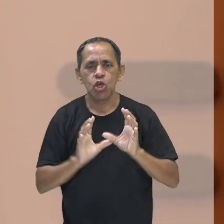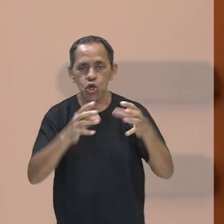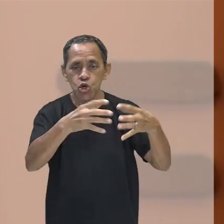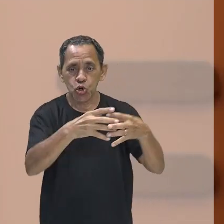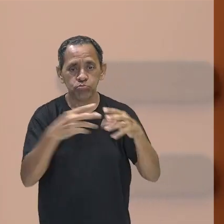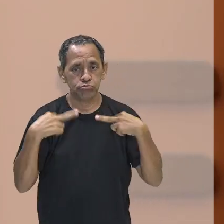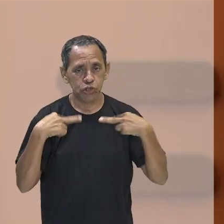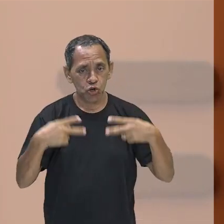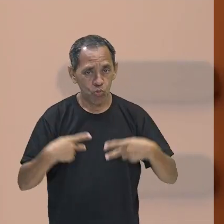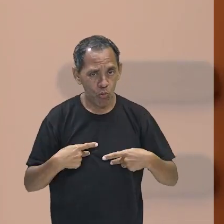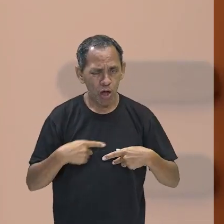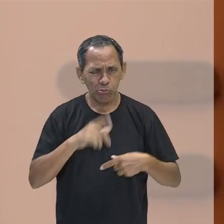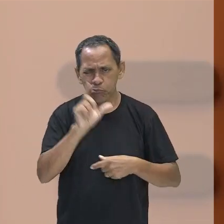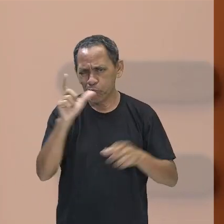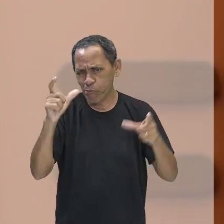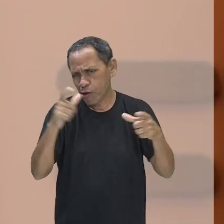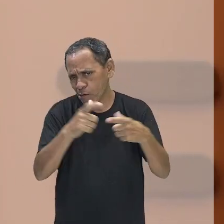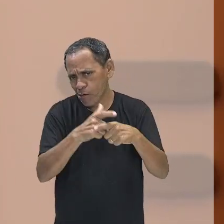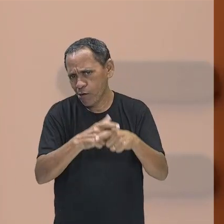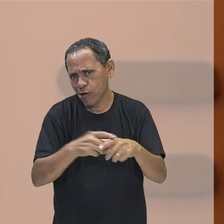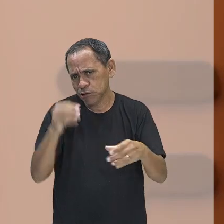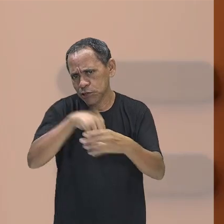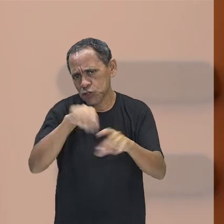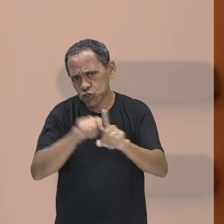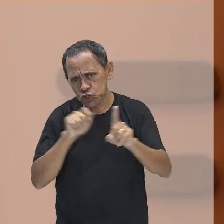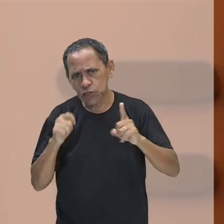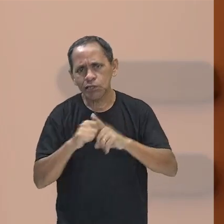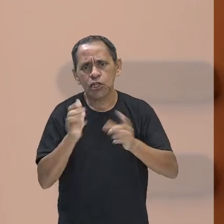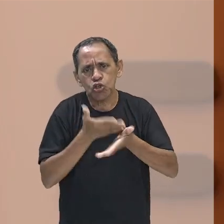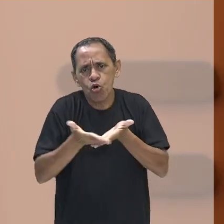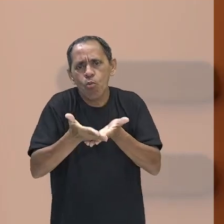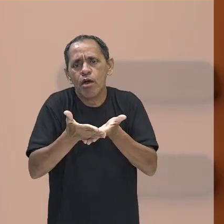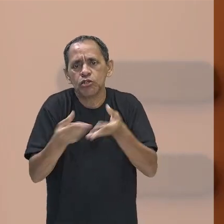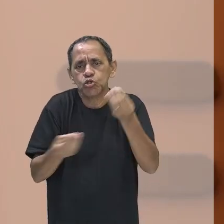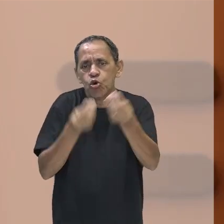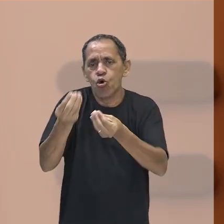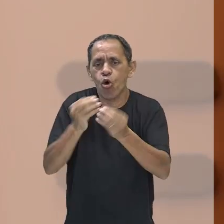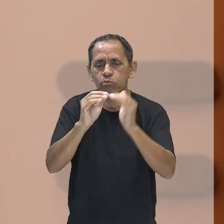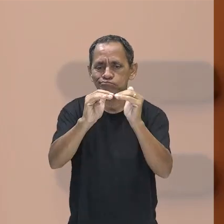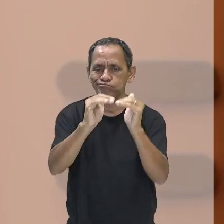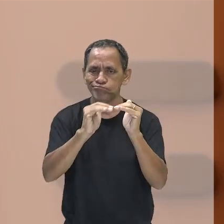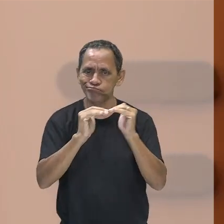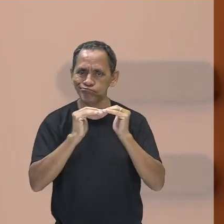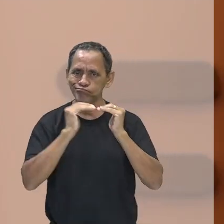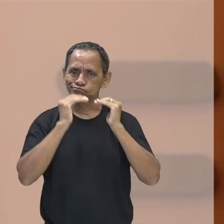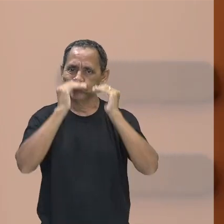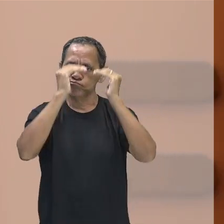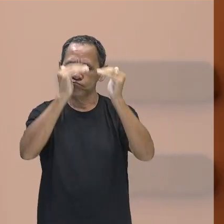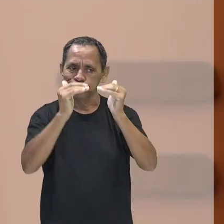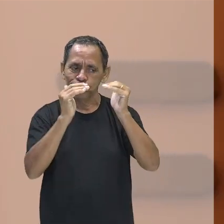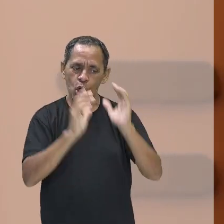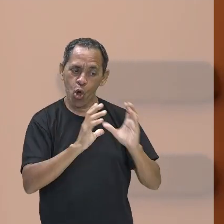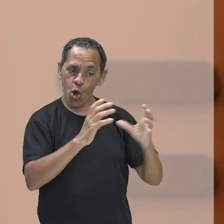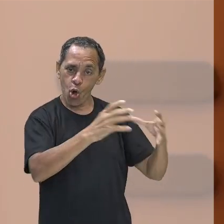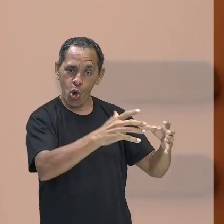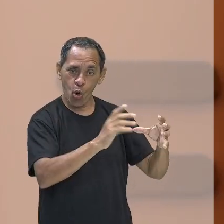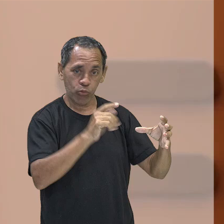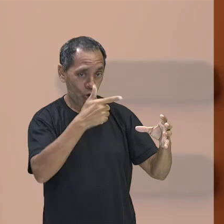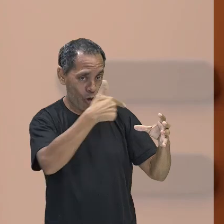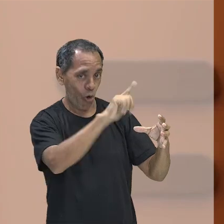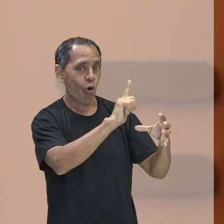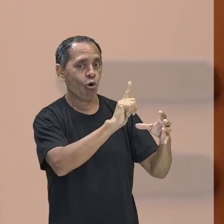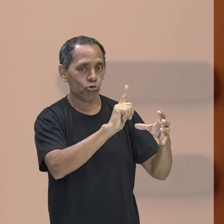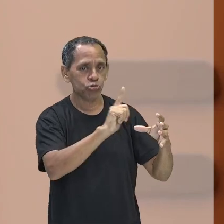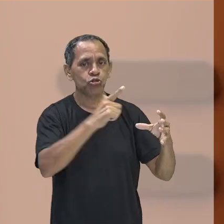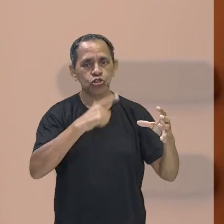humanos, pequenos grupos dentro da sociedade, começam a se sobressair sobre outros grupos humanos. Aí surge a figura